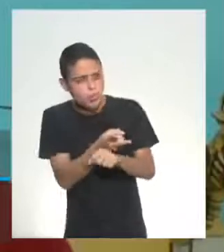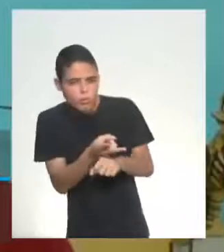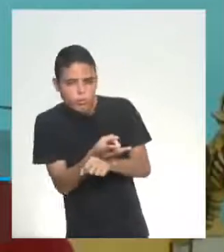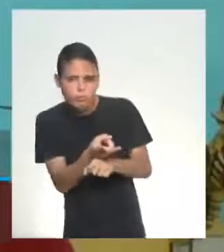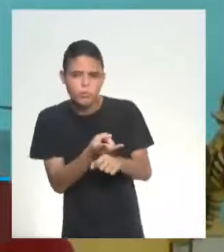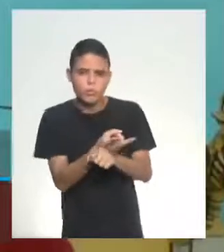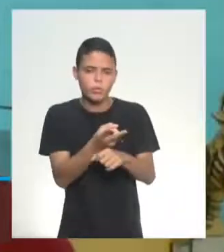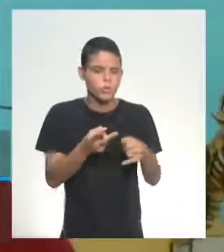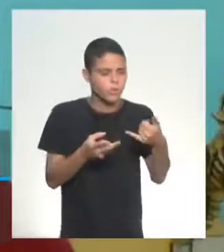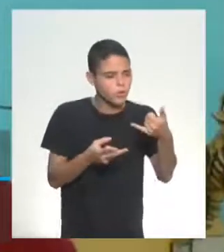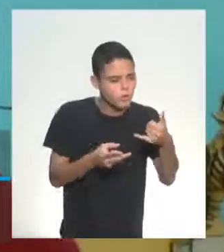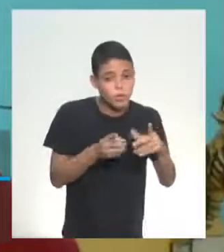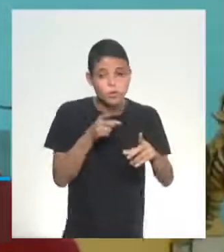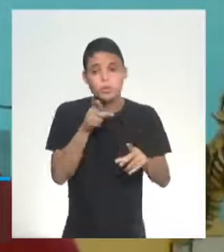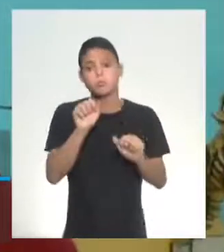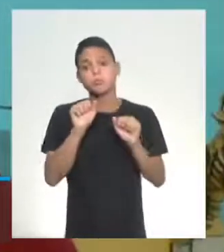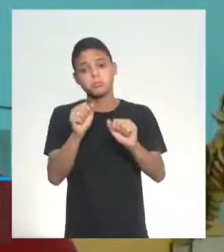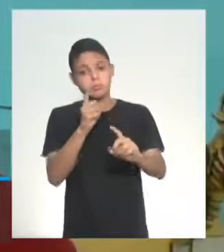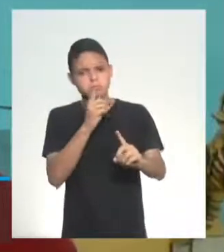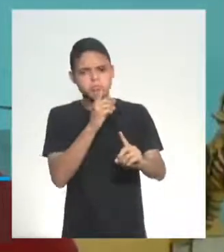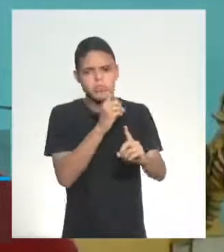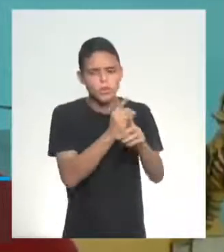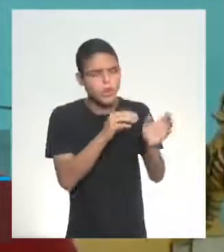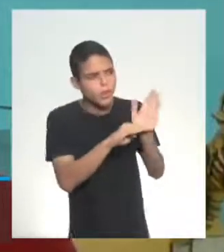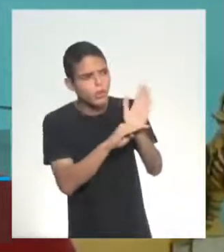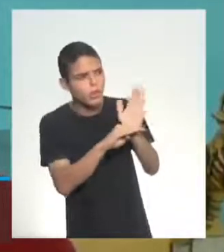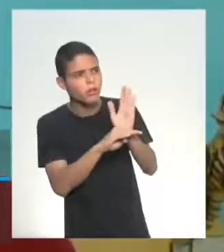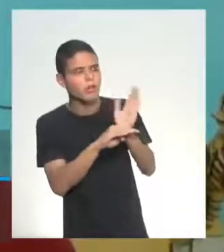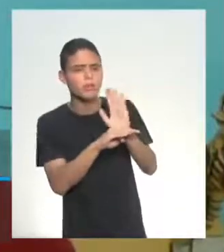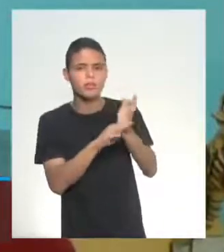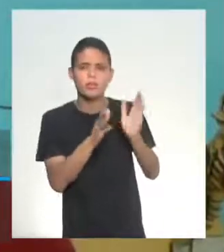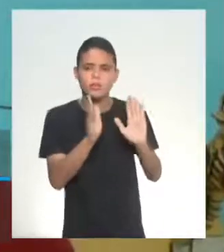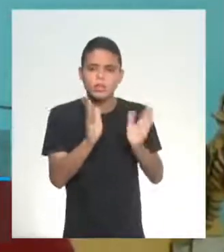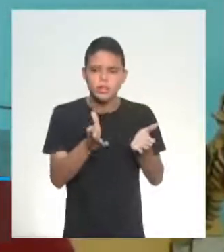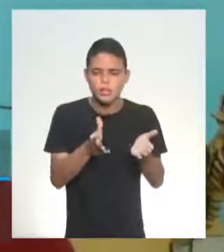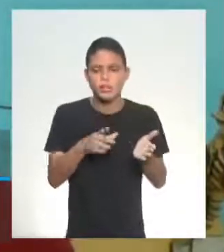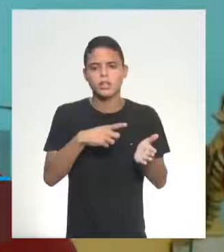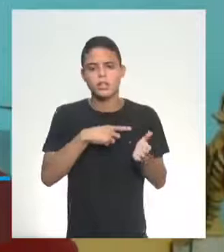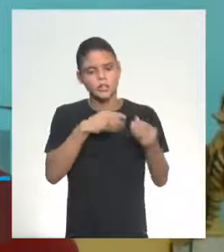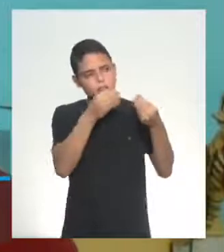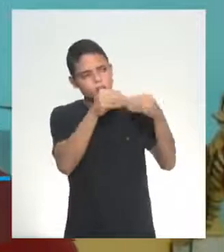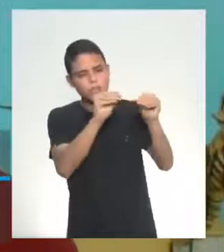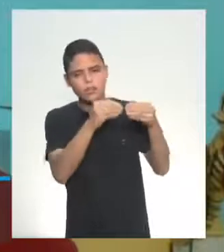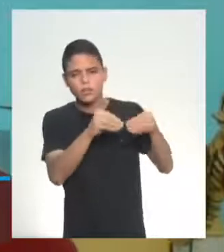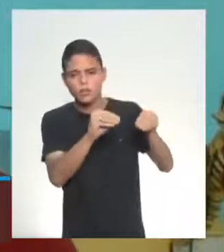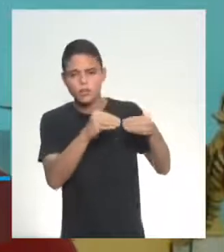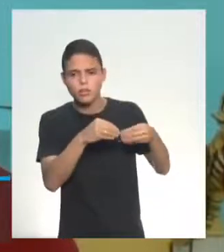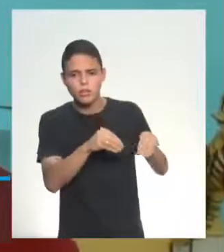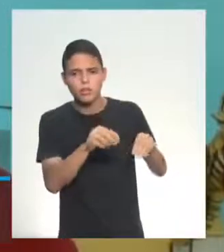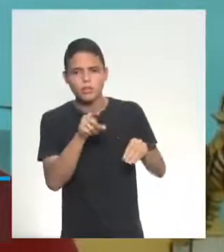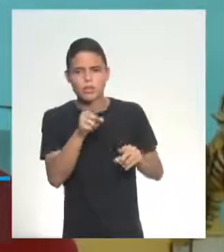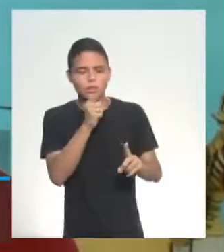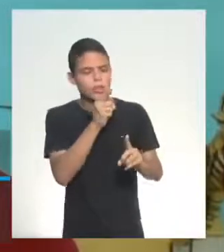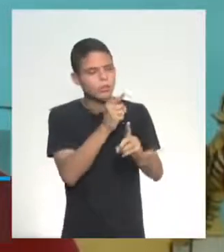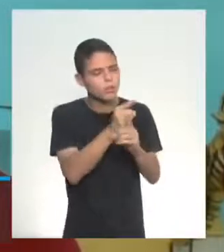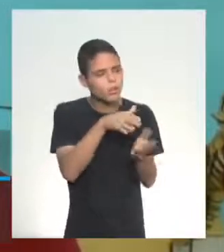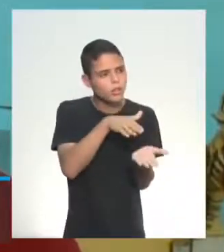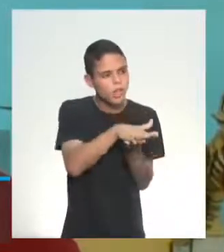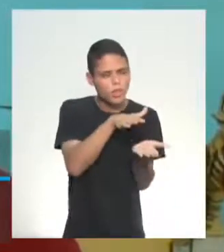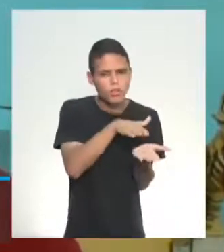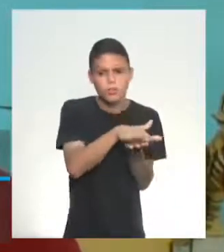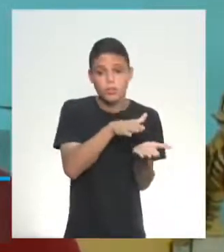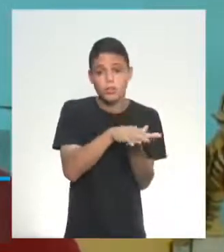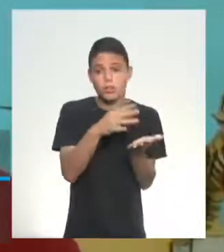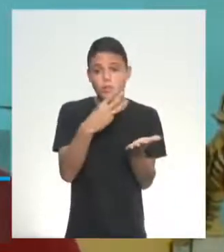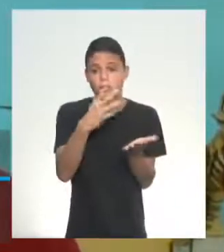aí você vai ver uma série de vídeos já que estão disponíveis para você ver uma impressora em tamanho